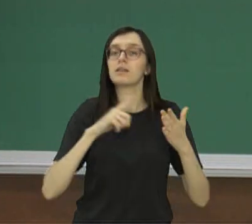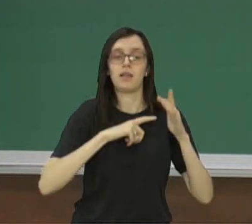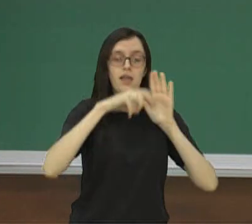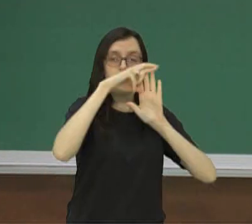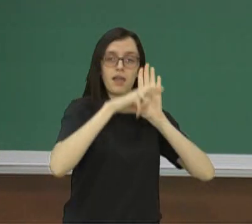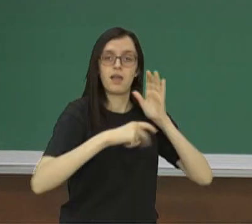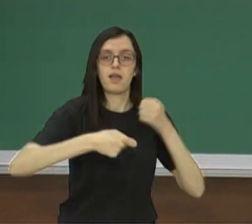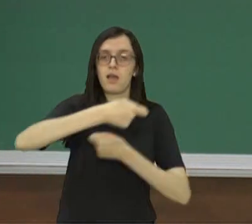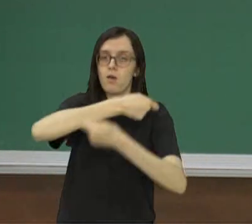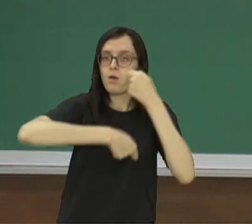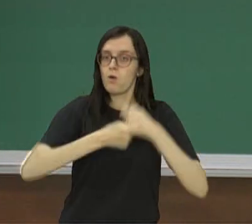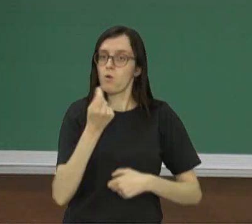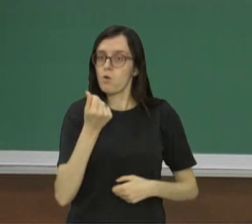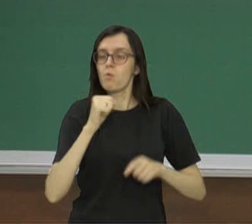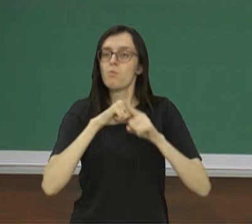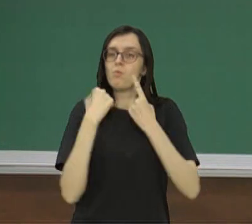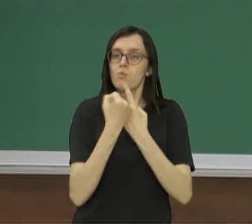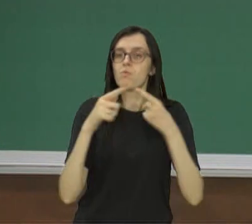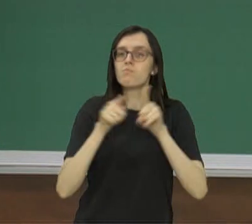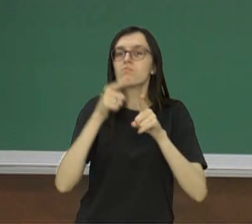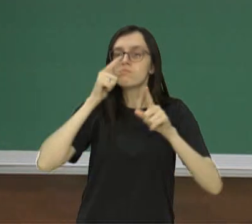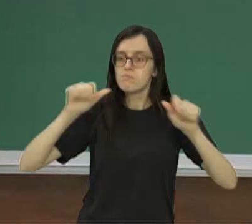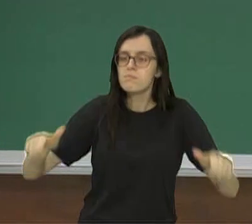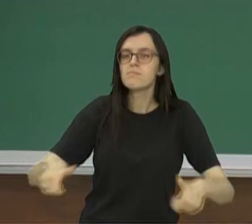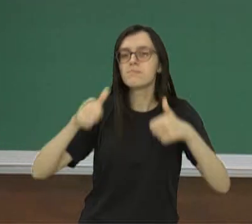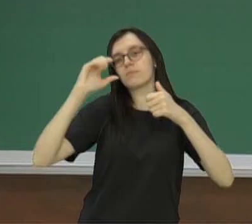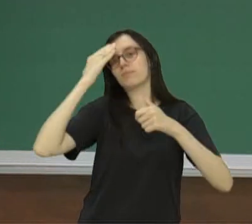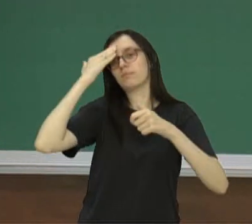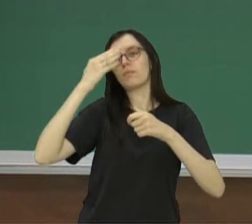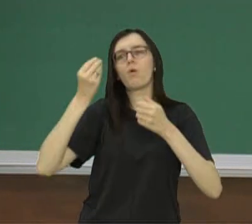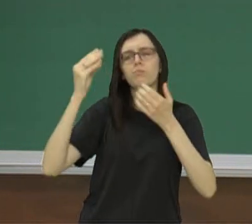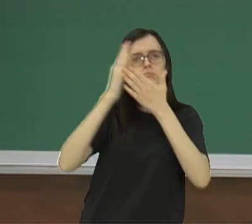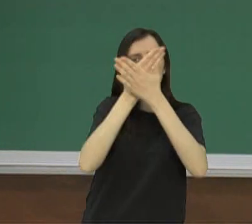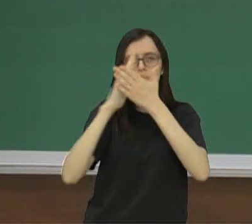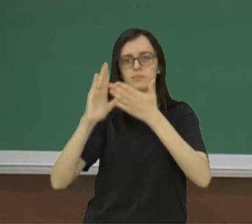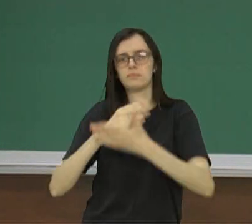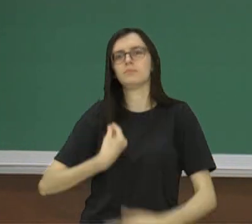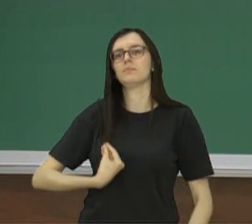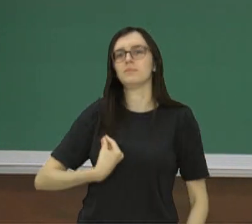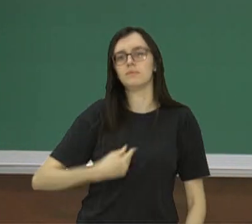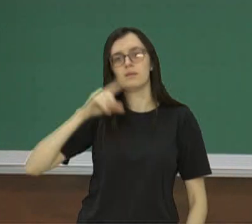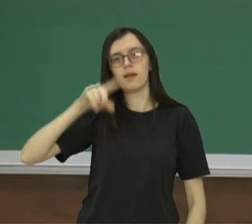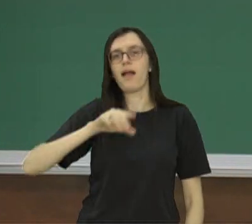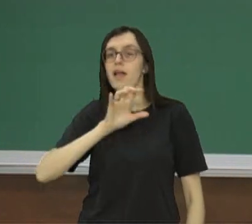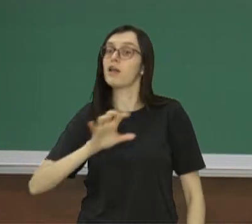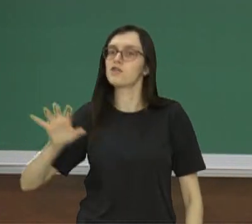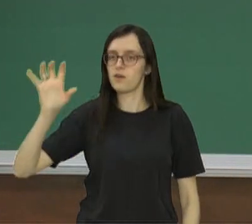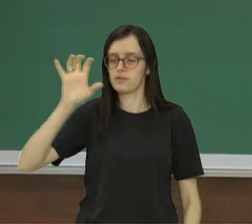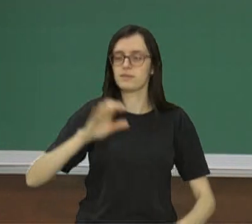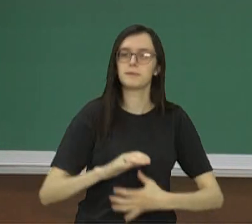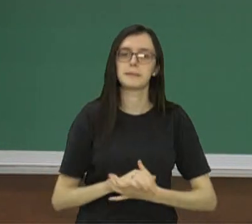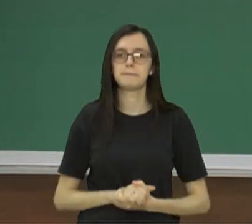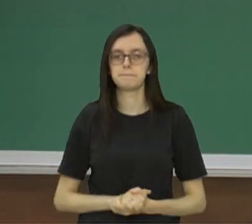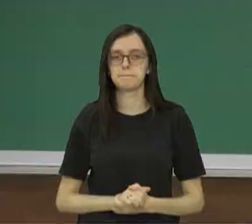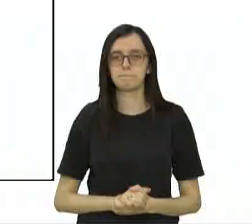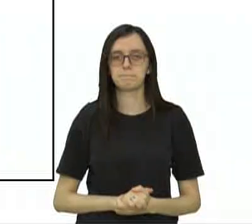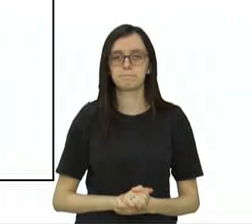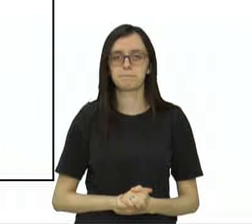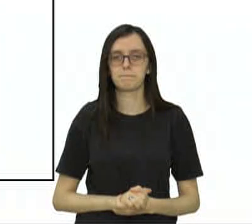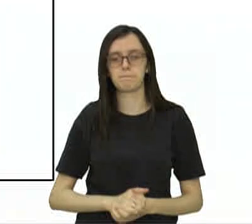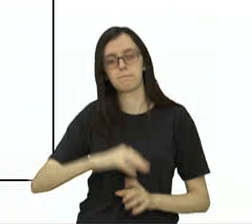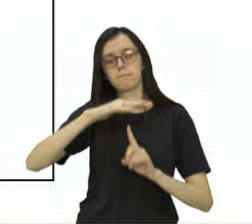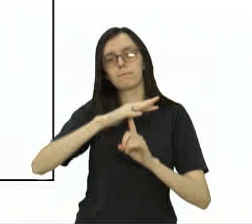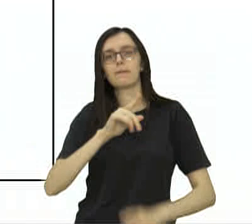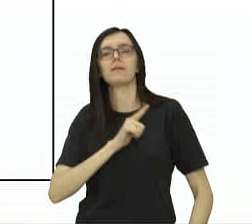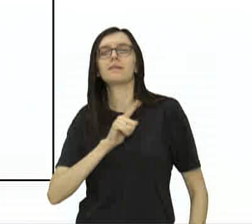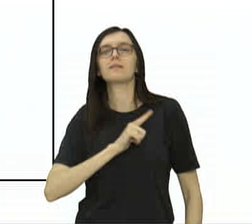critérios econômicos e sociais para melhor estudar e entender as dinâmicas que ocorrem nessas regiões. O Paraná